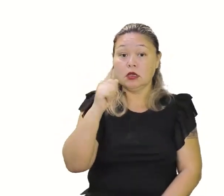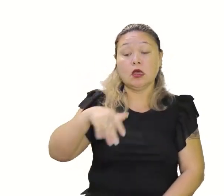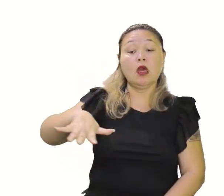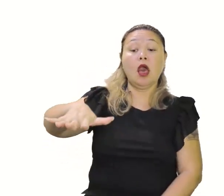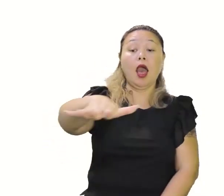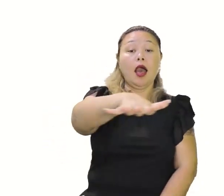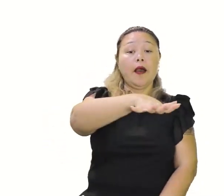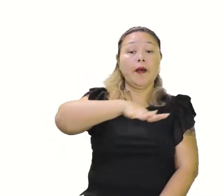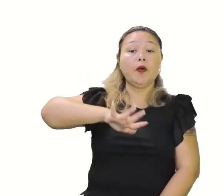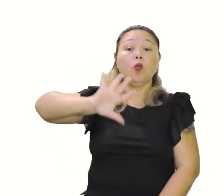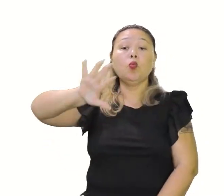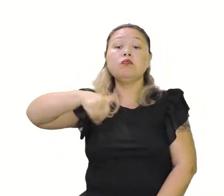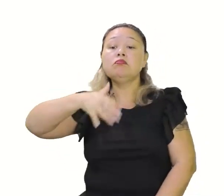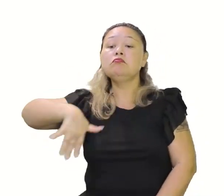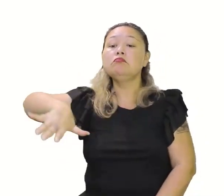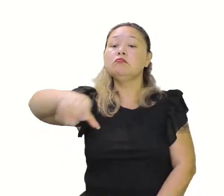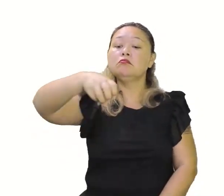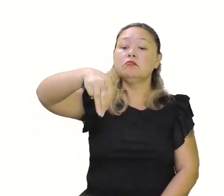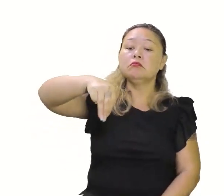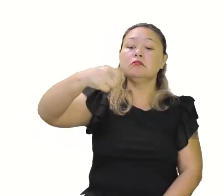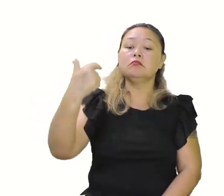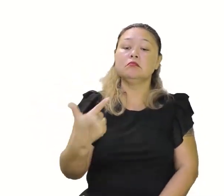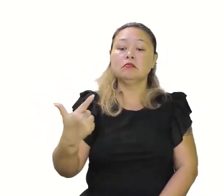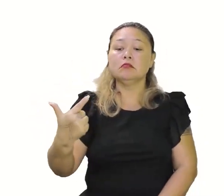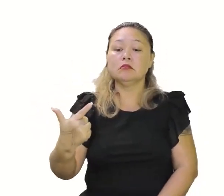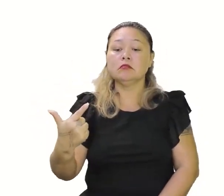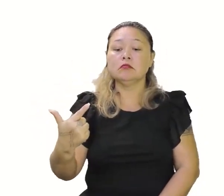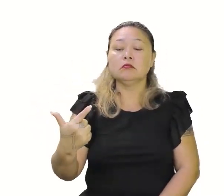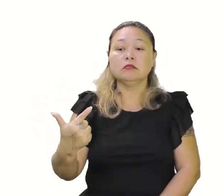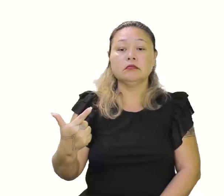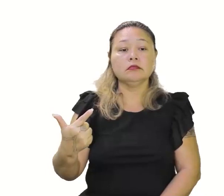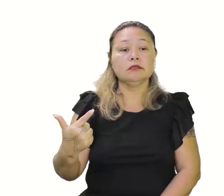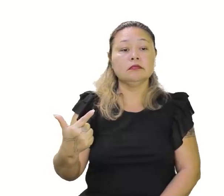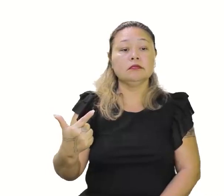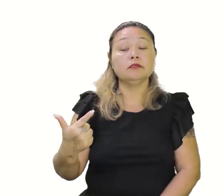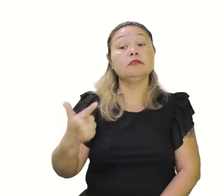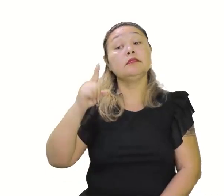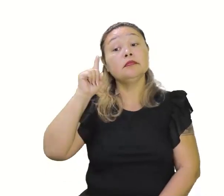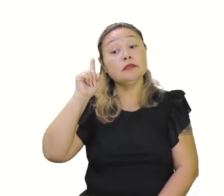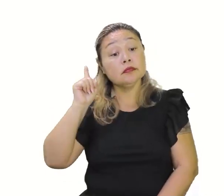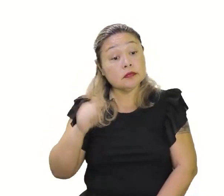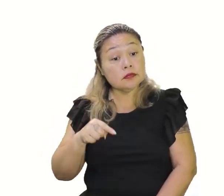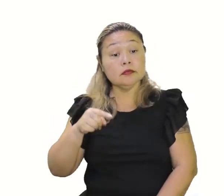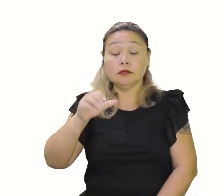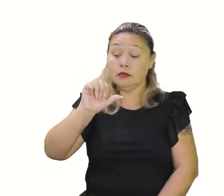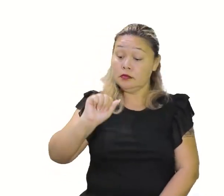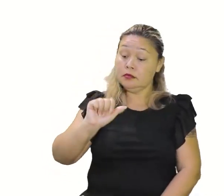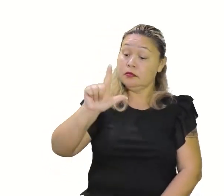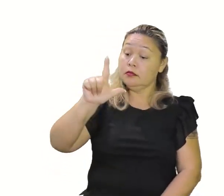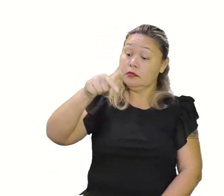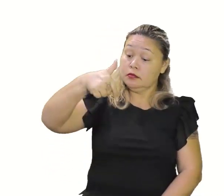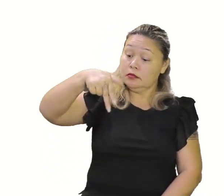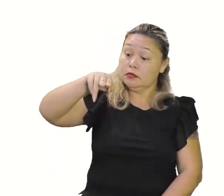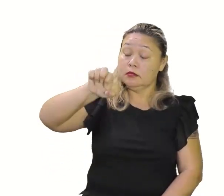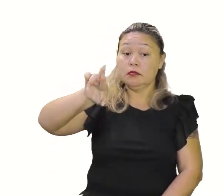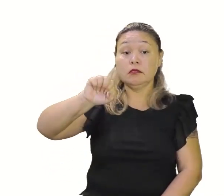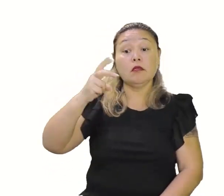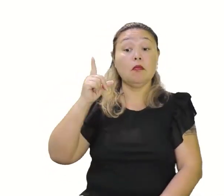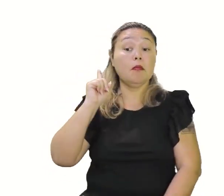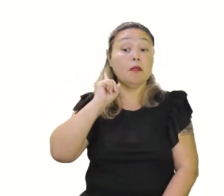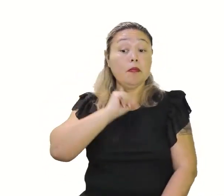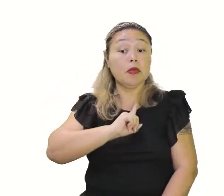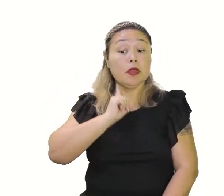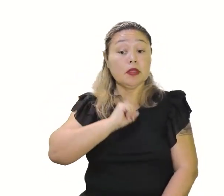área. Qual sua área em metros quadrados e em alqueires